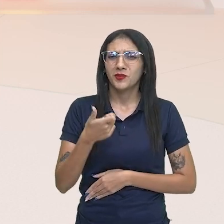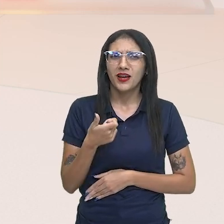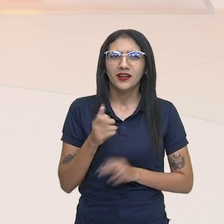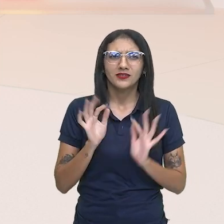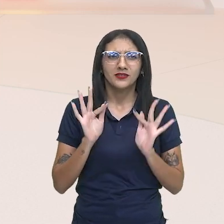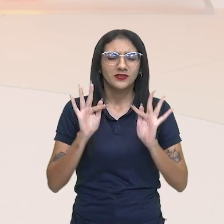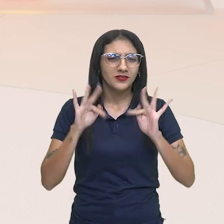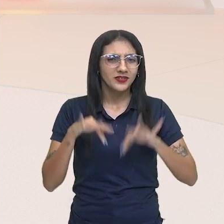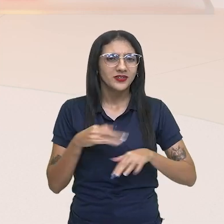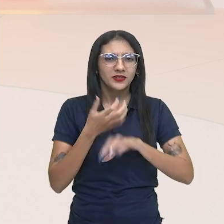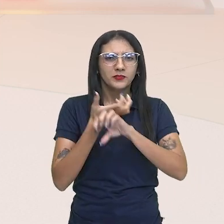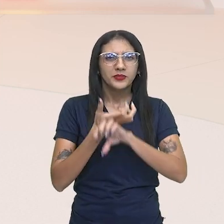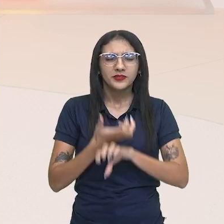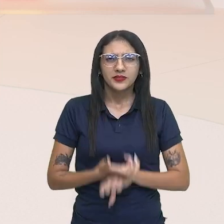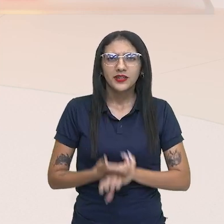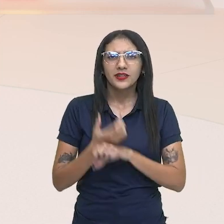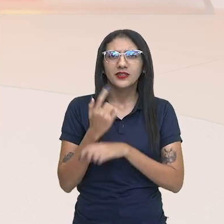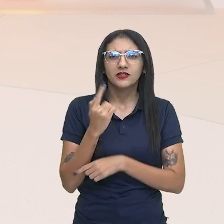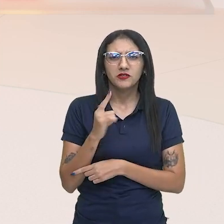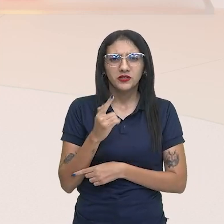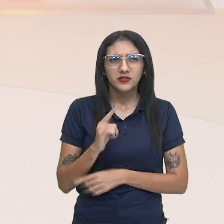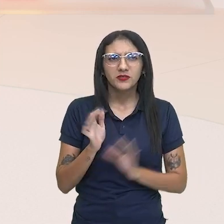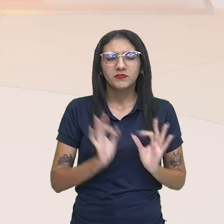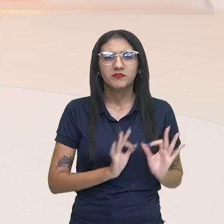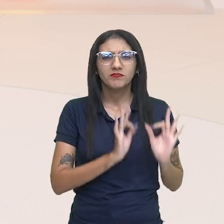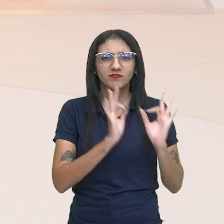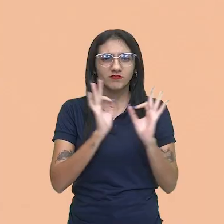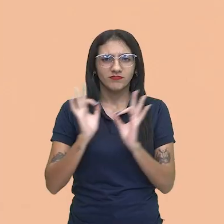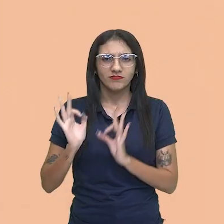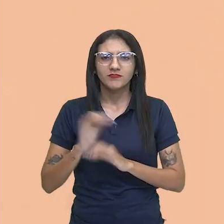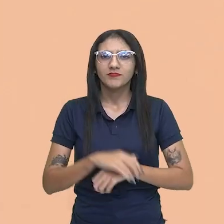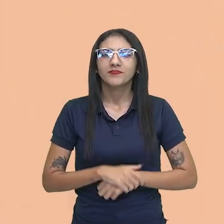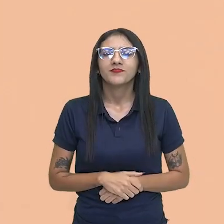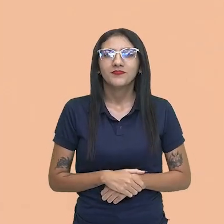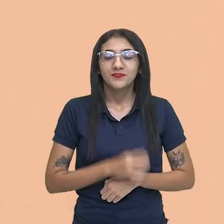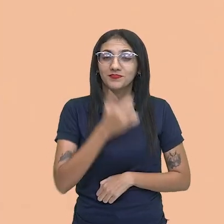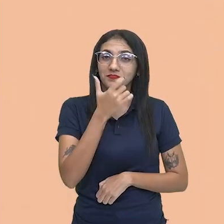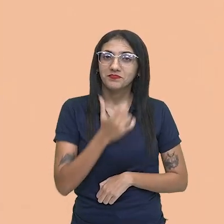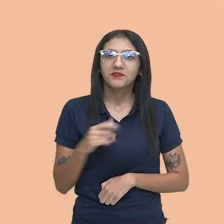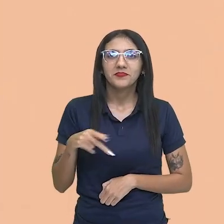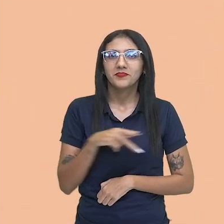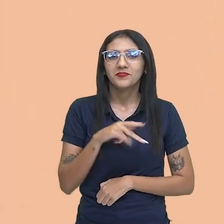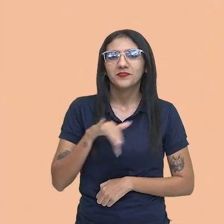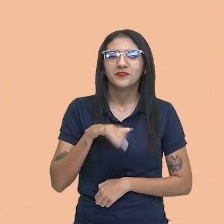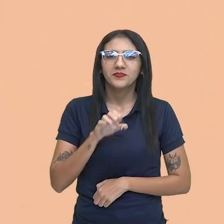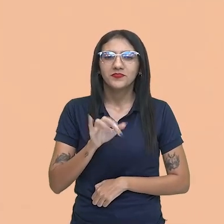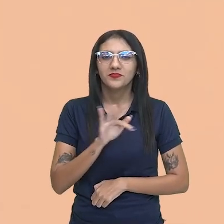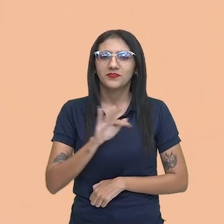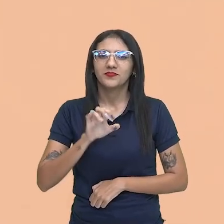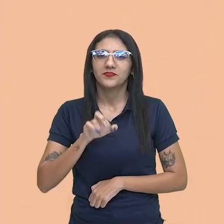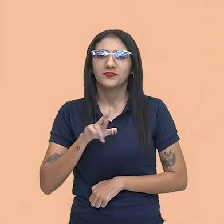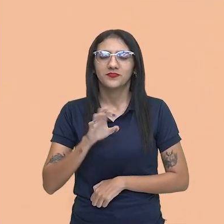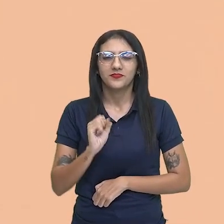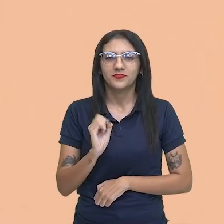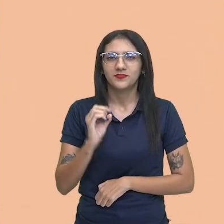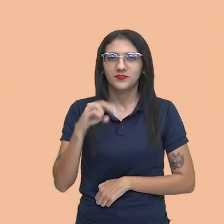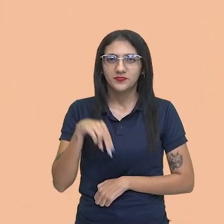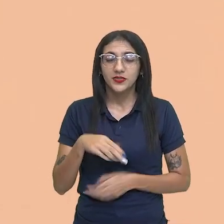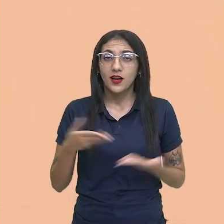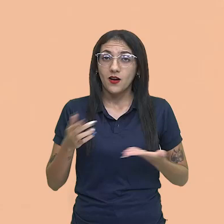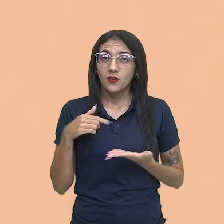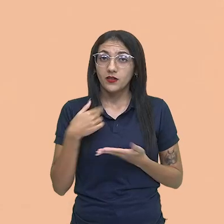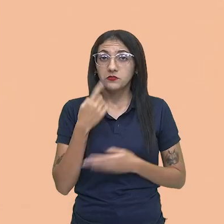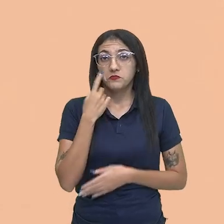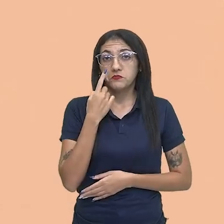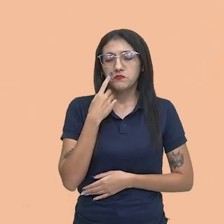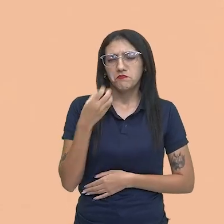quase acabando o nosso percurso aqui de estudos em geografia. Eu sou o professor Jefferson e nós vamos continuar vendo novas